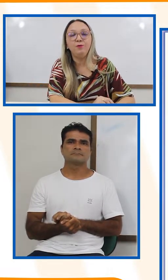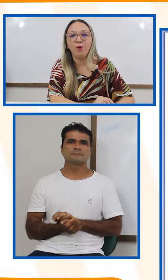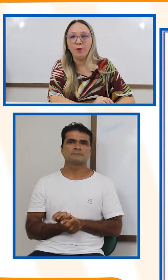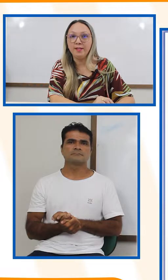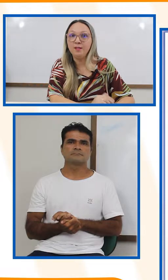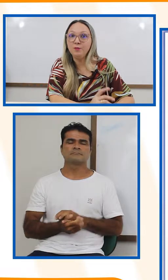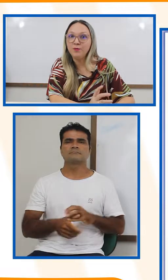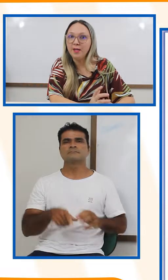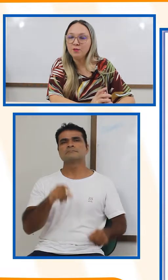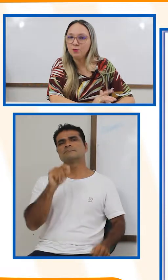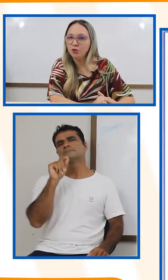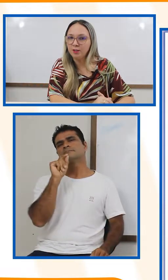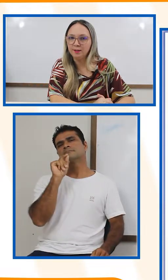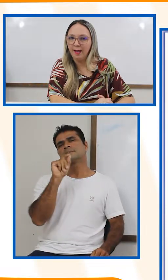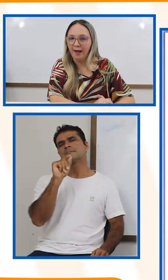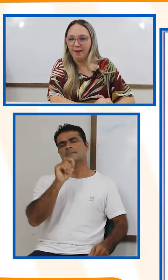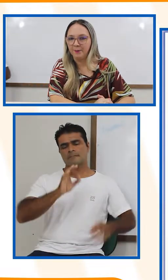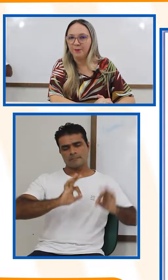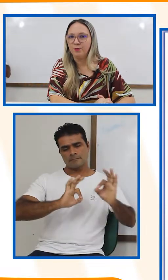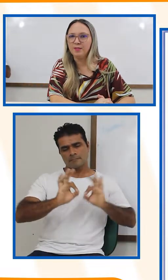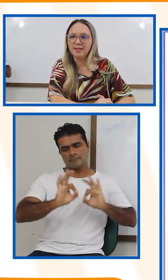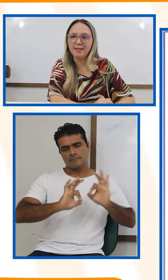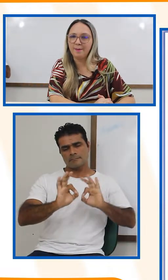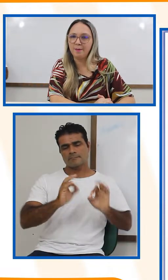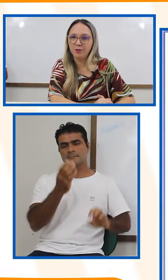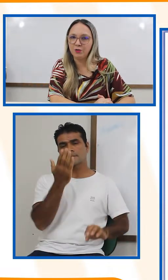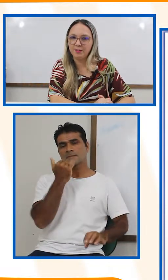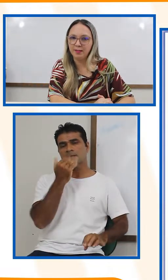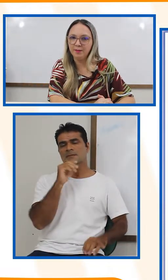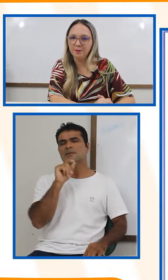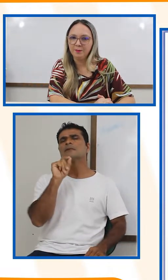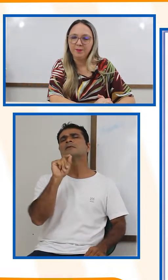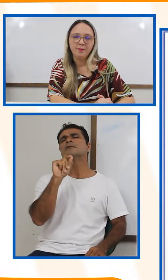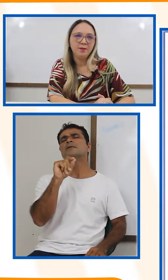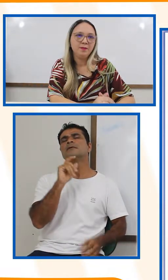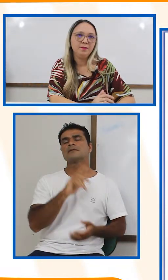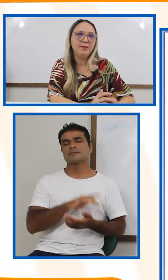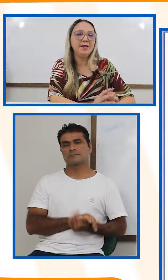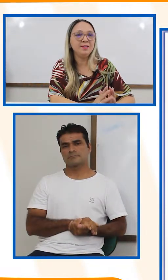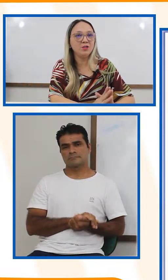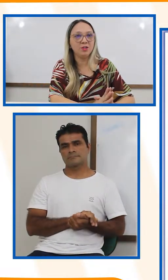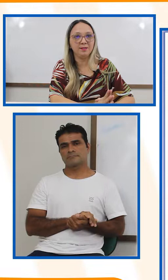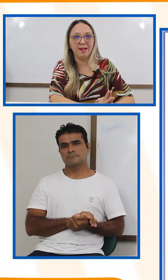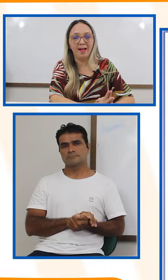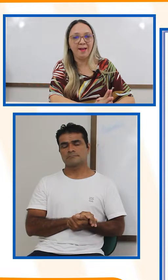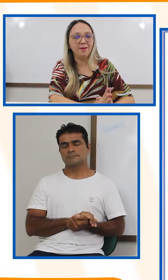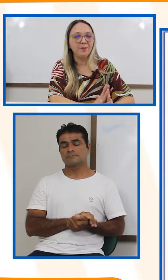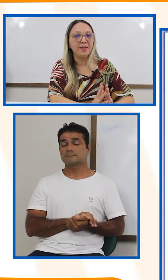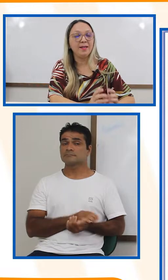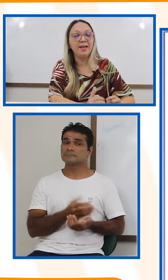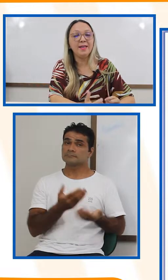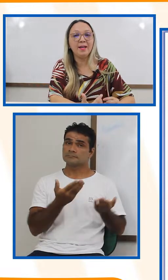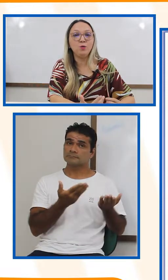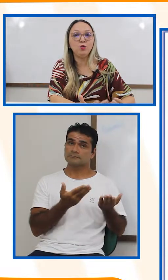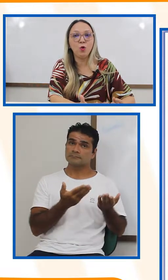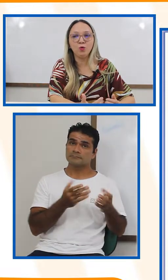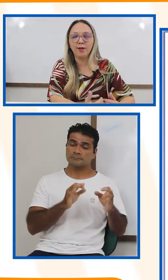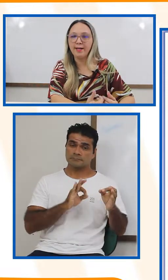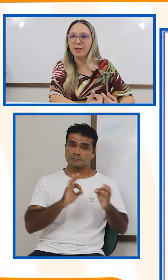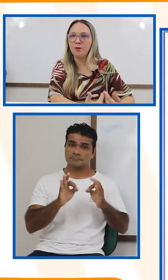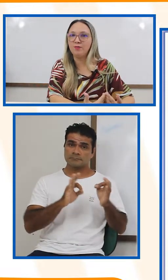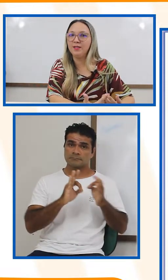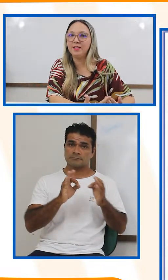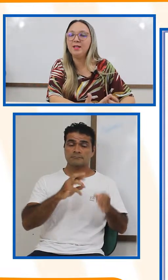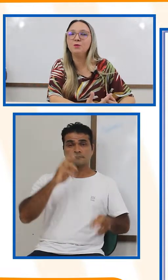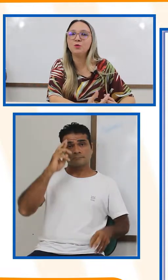Quem foi que fez um jantar? Vocês sabem me dizer? Nesse jantar, quem era o dono?